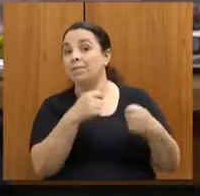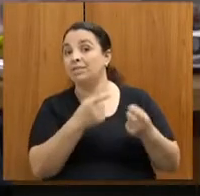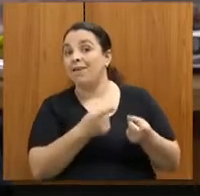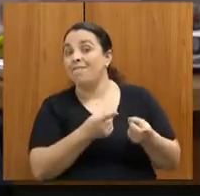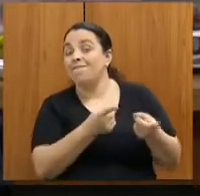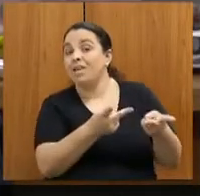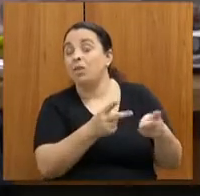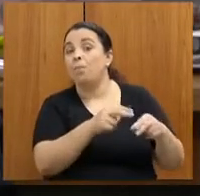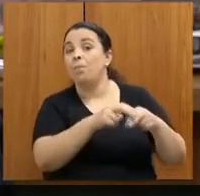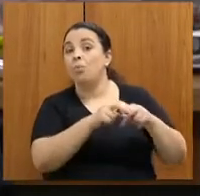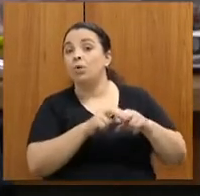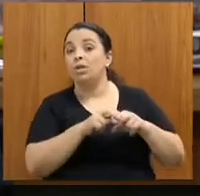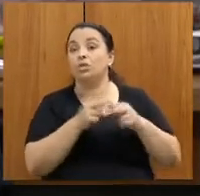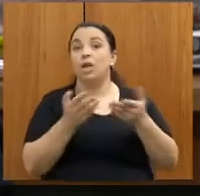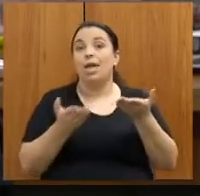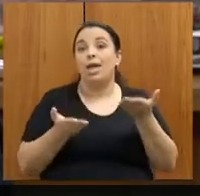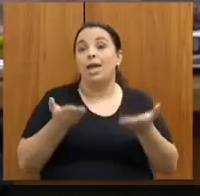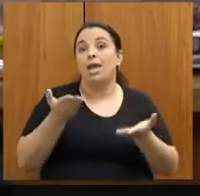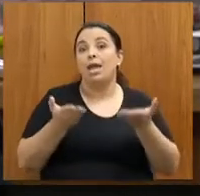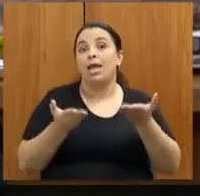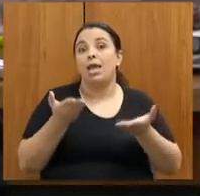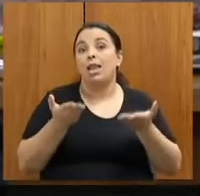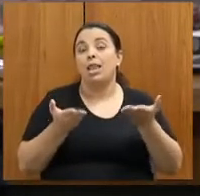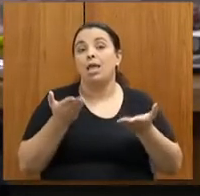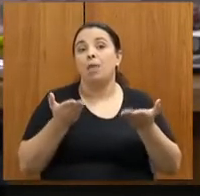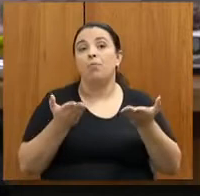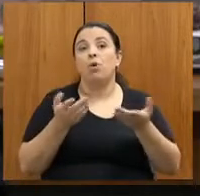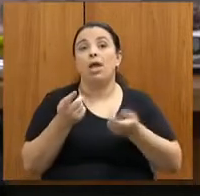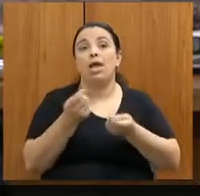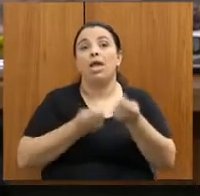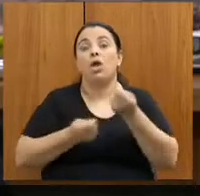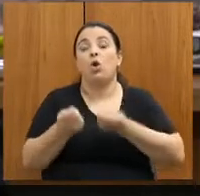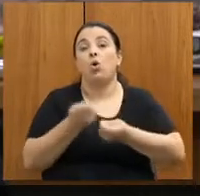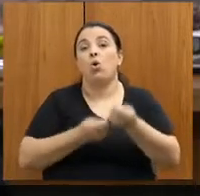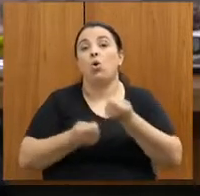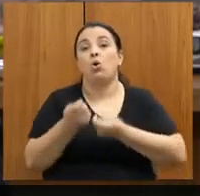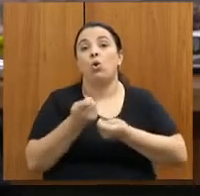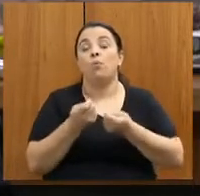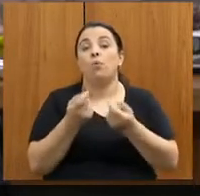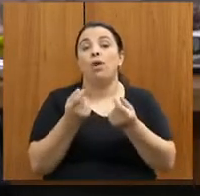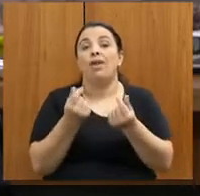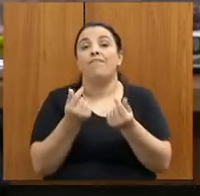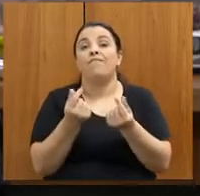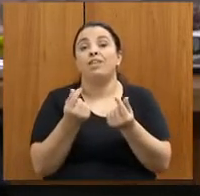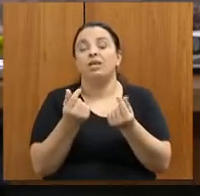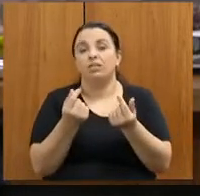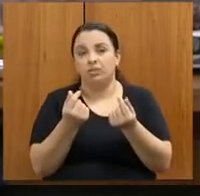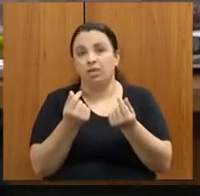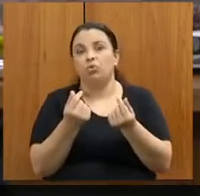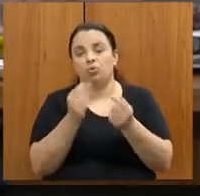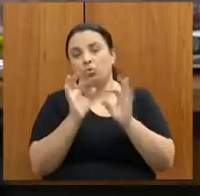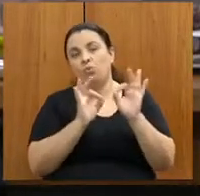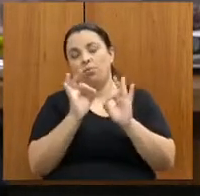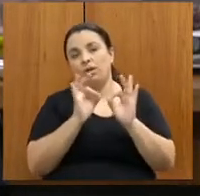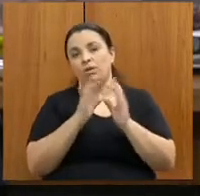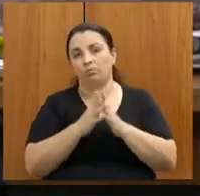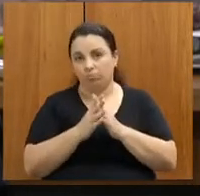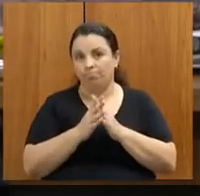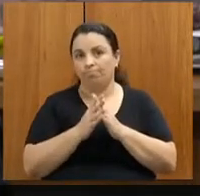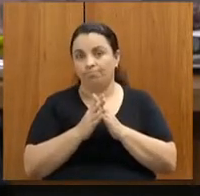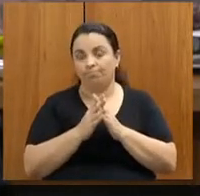função do equilíbrio econômico-financeiro do plano é é mais do que há a exigência legal de desestatização